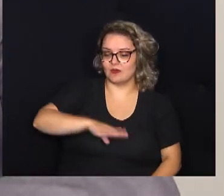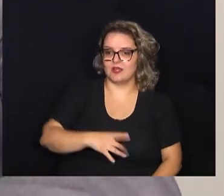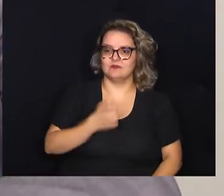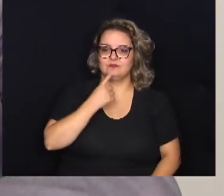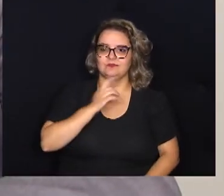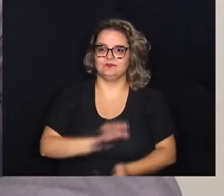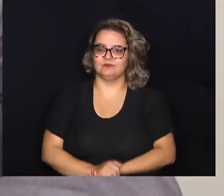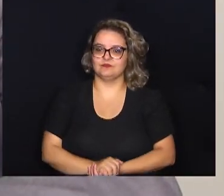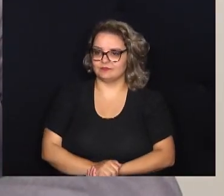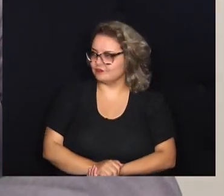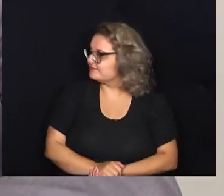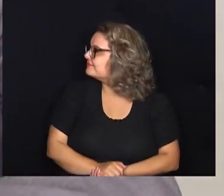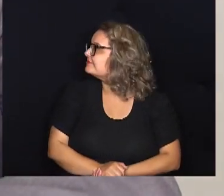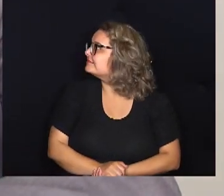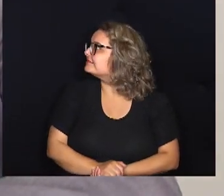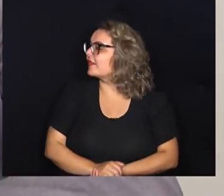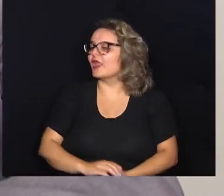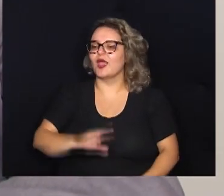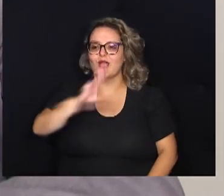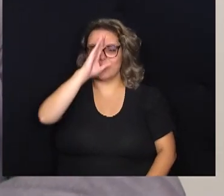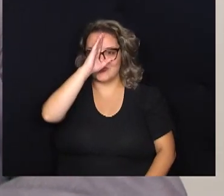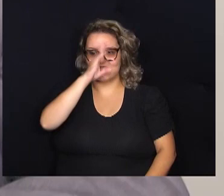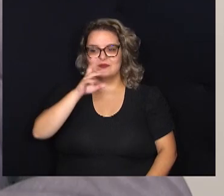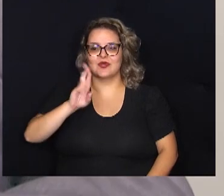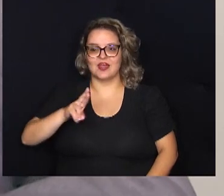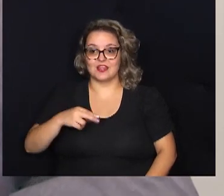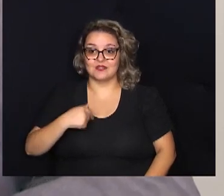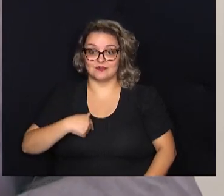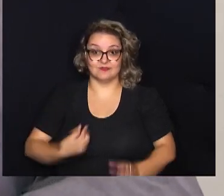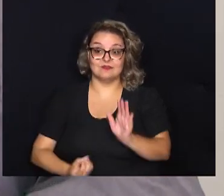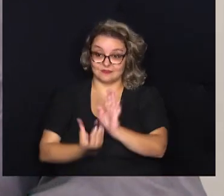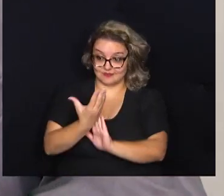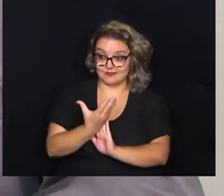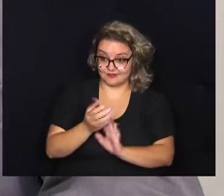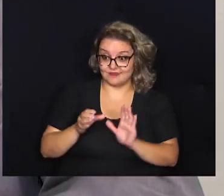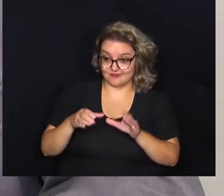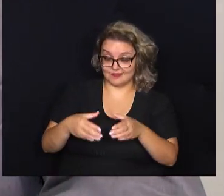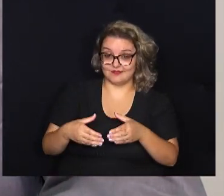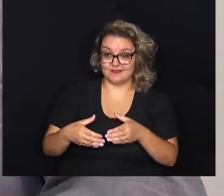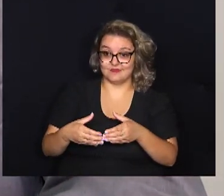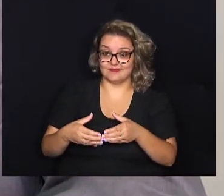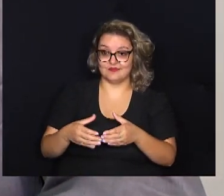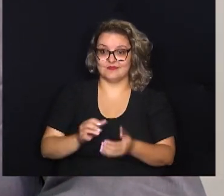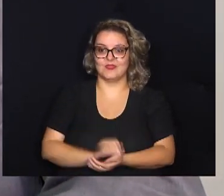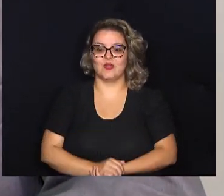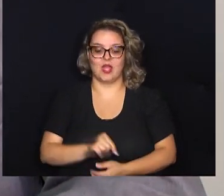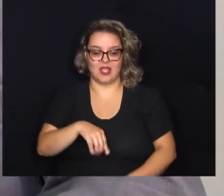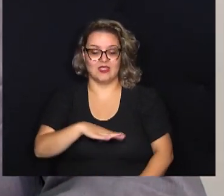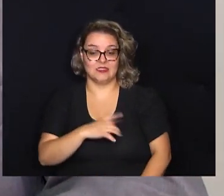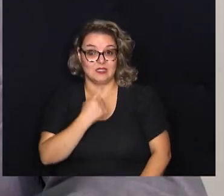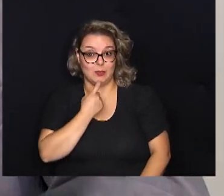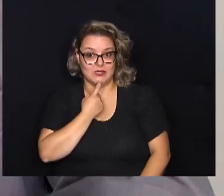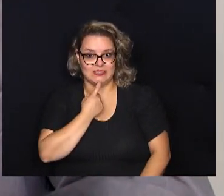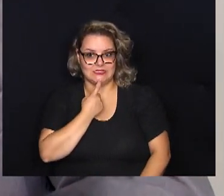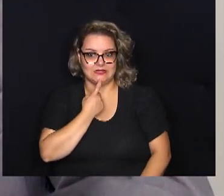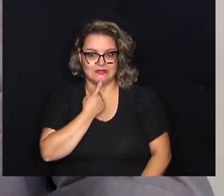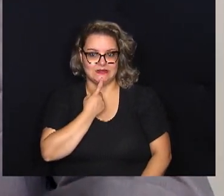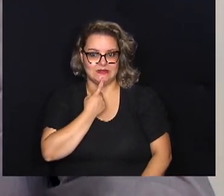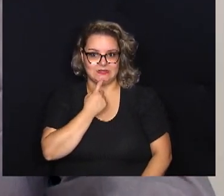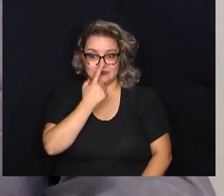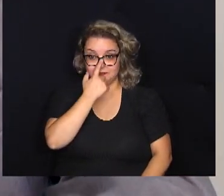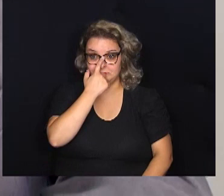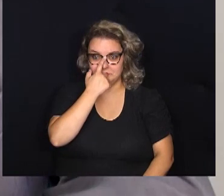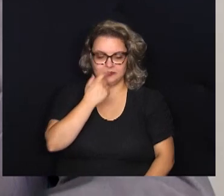razão, até de eu ter descoberto o Clube Cultural Recreativo Campinas, foi que eu